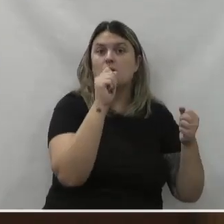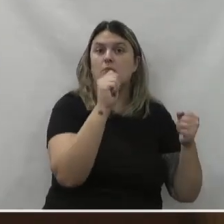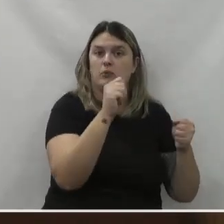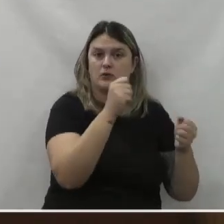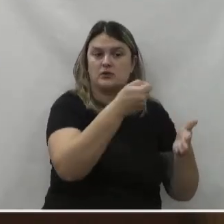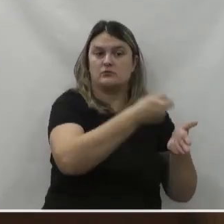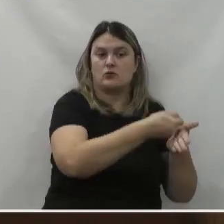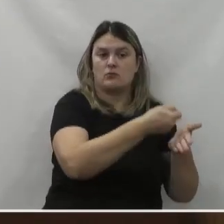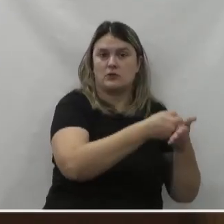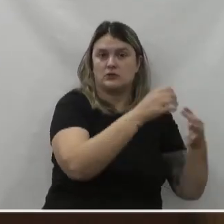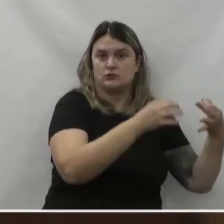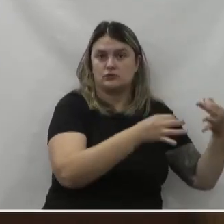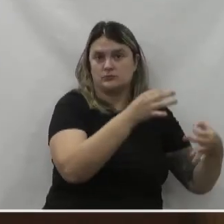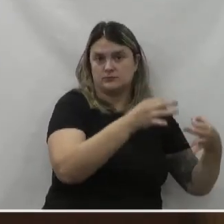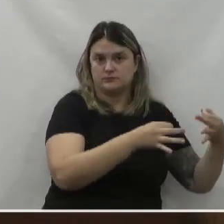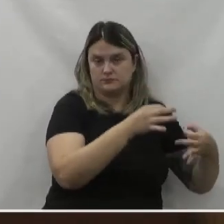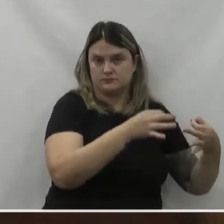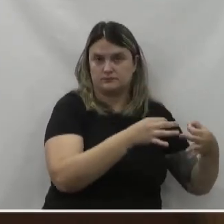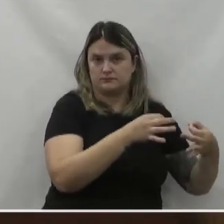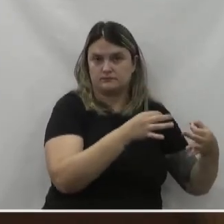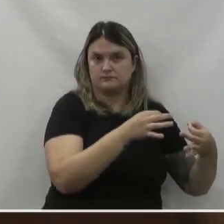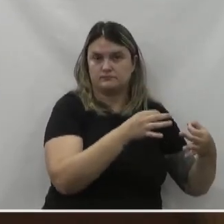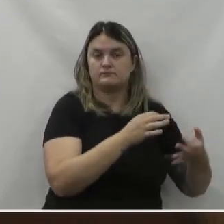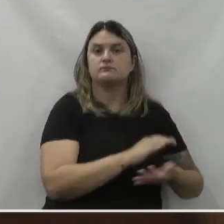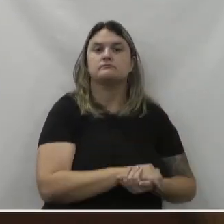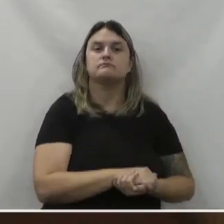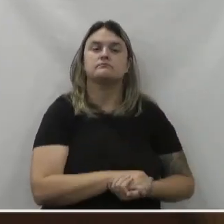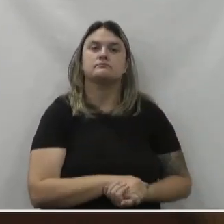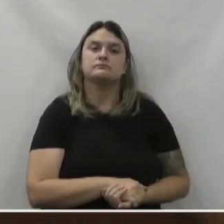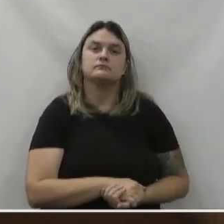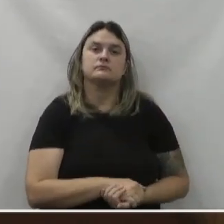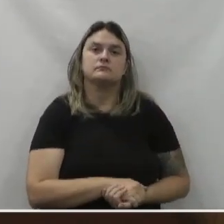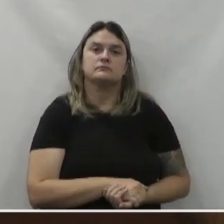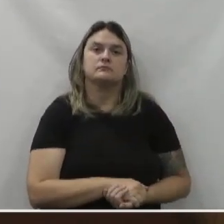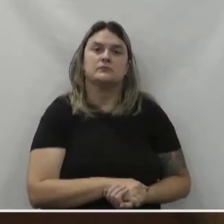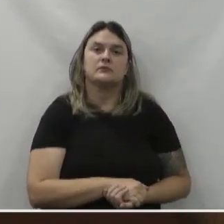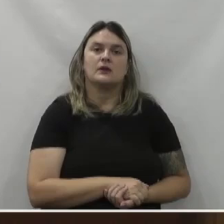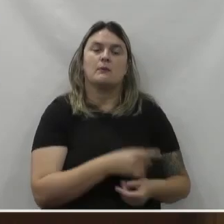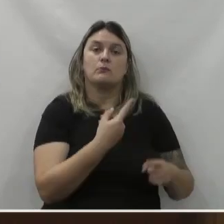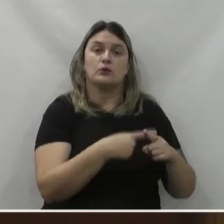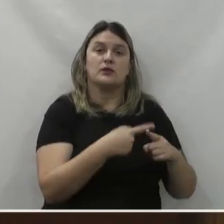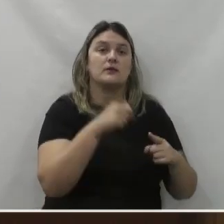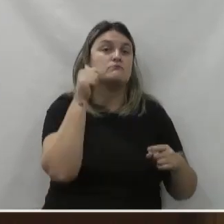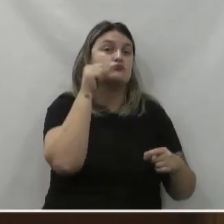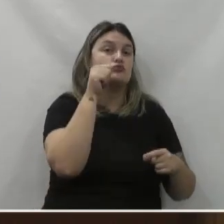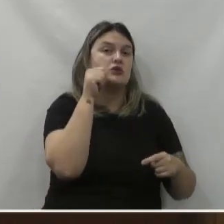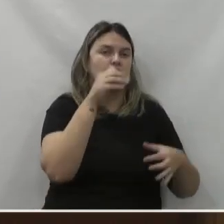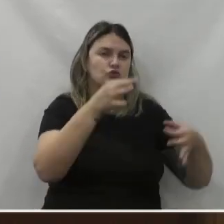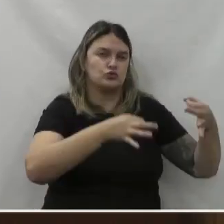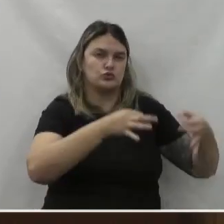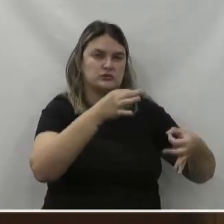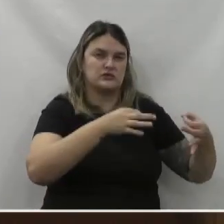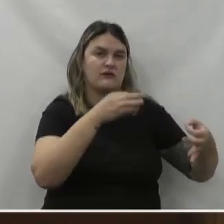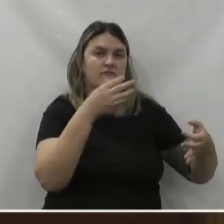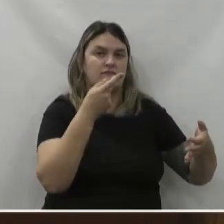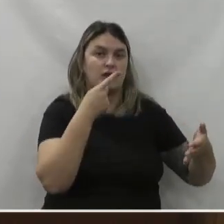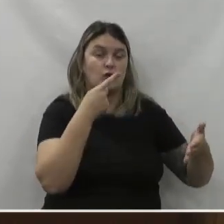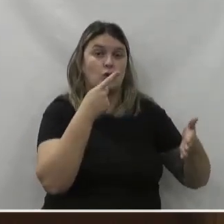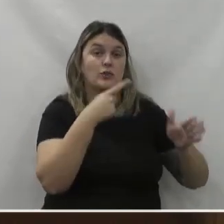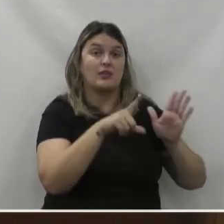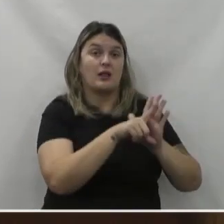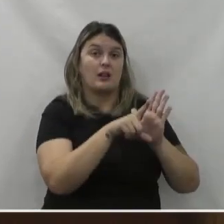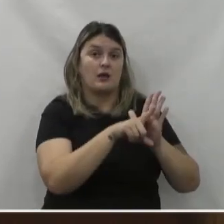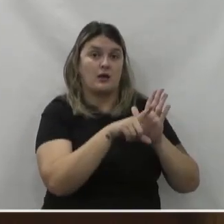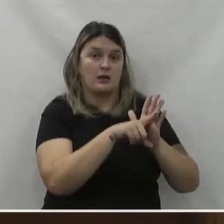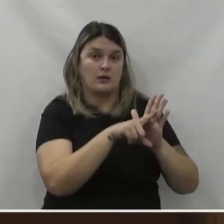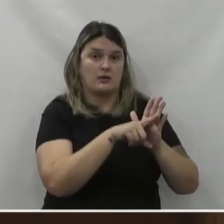judicialmente. Da análise preliminar, não houve falha no contrato, né. O que a juíza Leona Vitória analisou foi a questão de legalidade